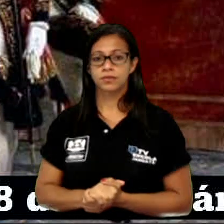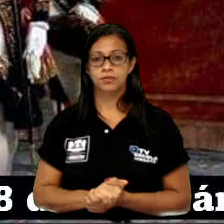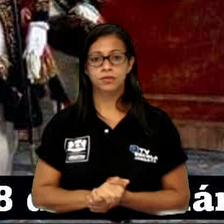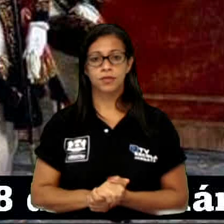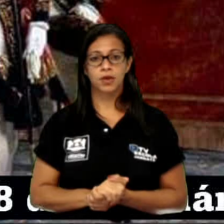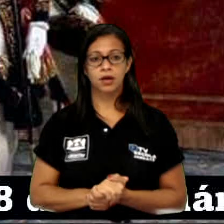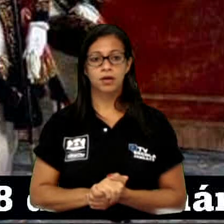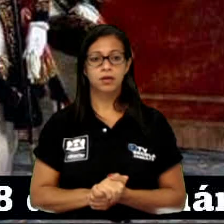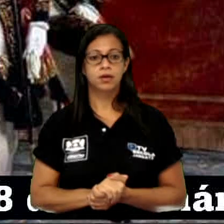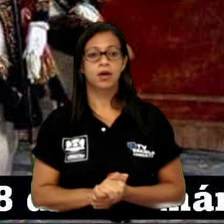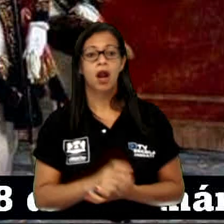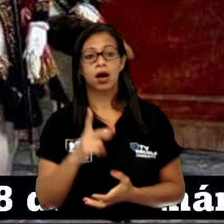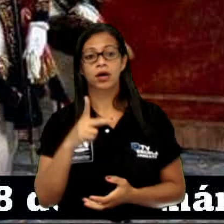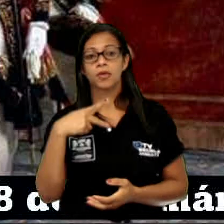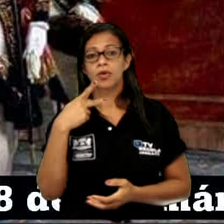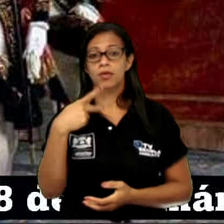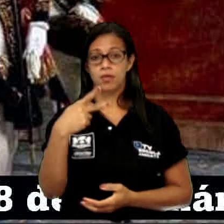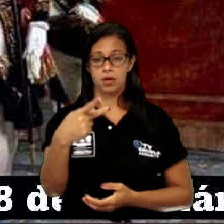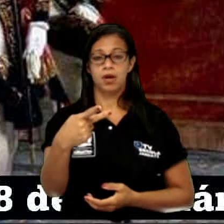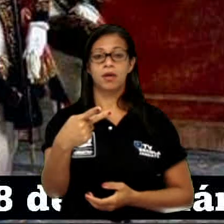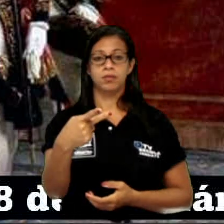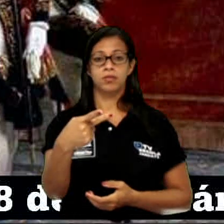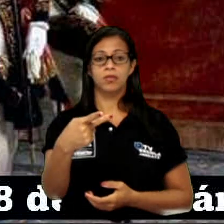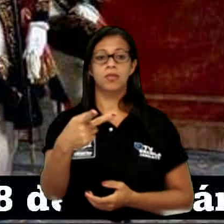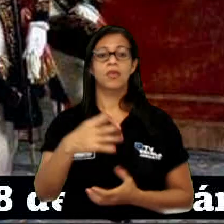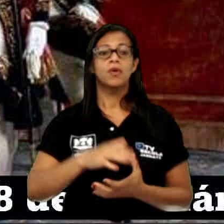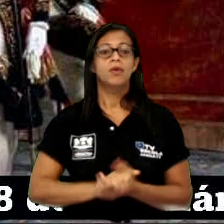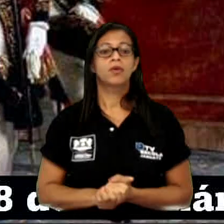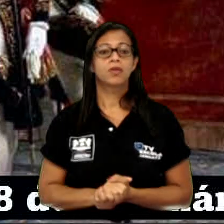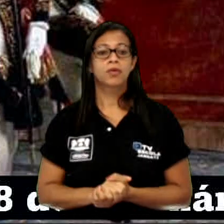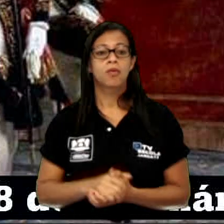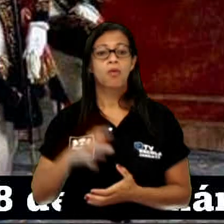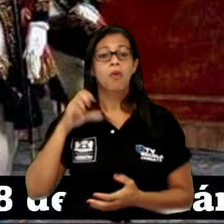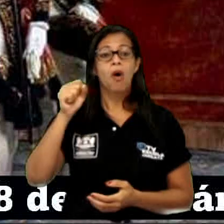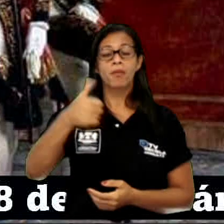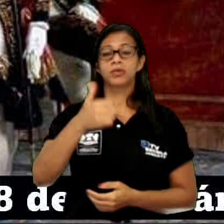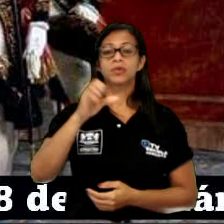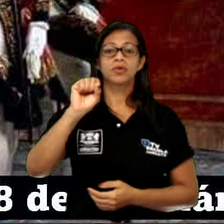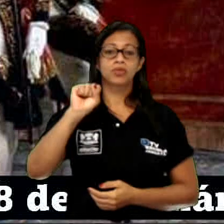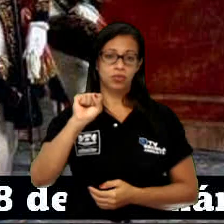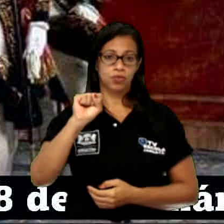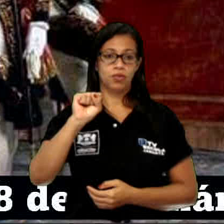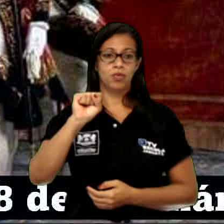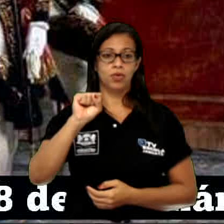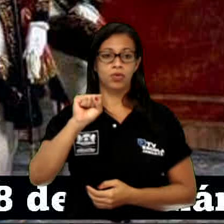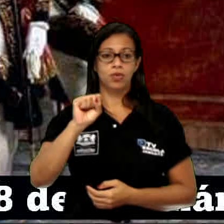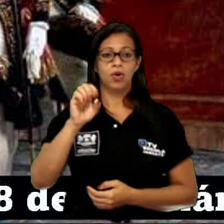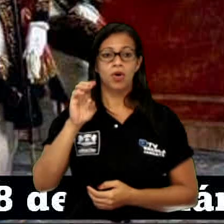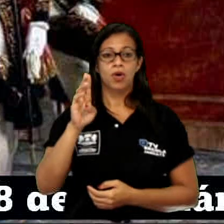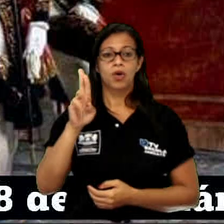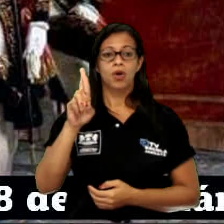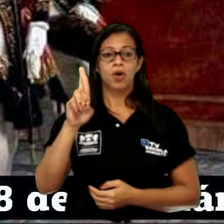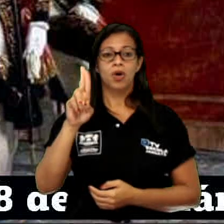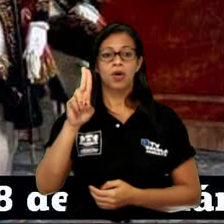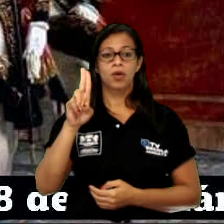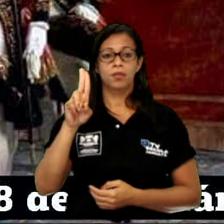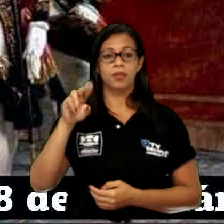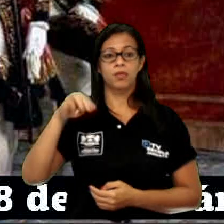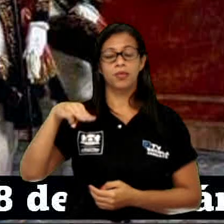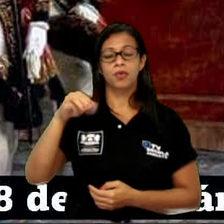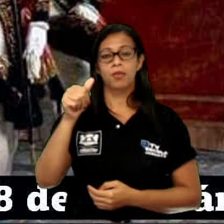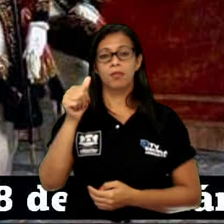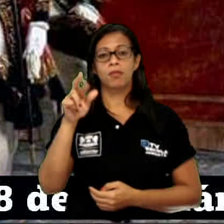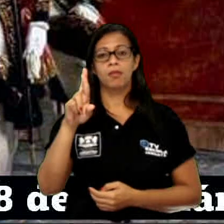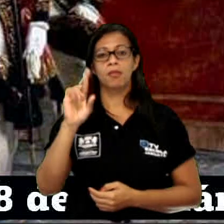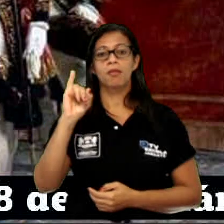golpe de 18 Brumário, certo? Um golpe que Napoleão vai dar. Eu disse para vocês que quando